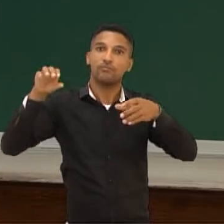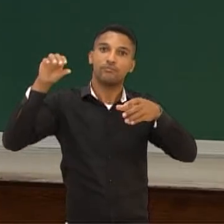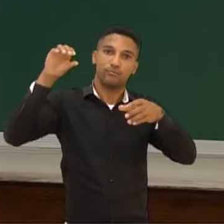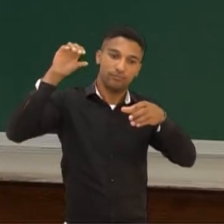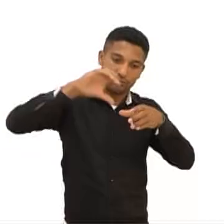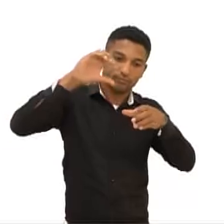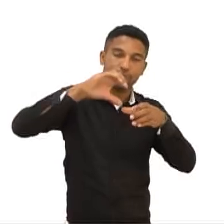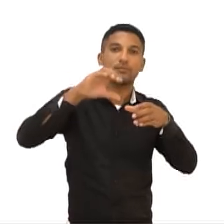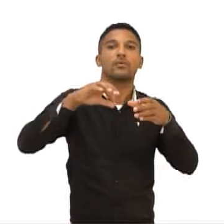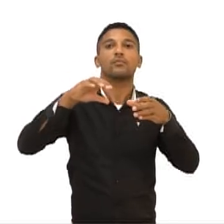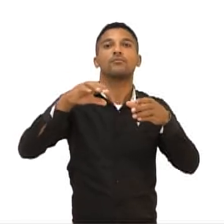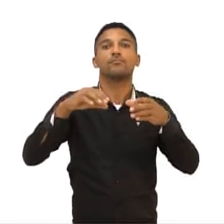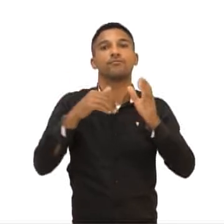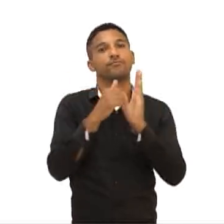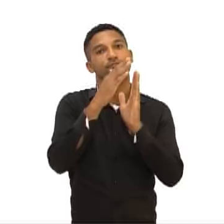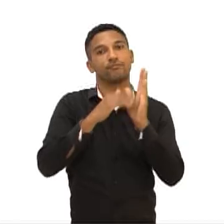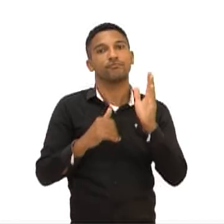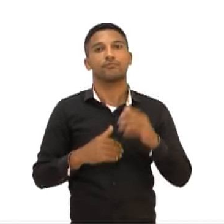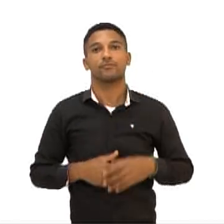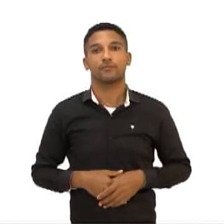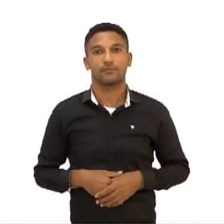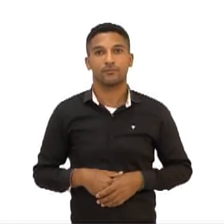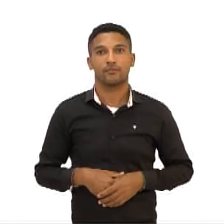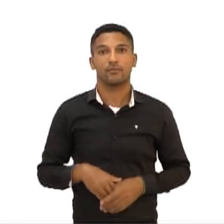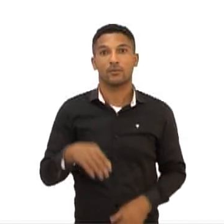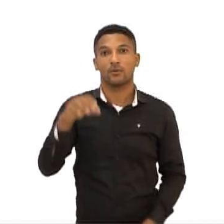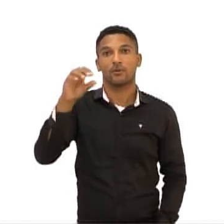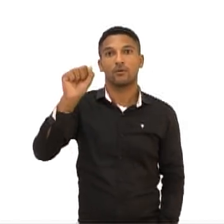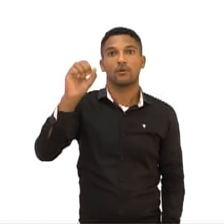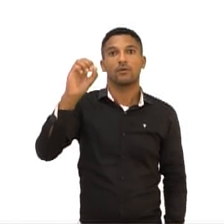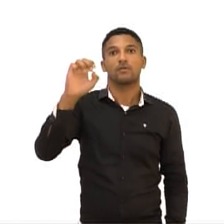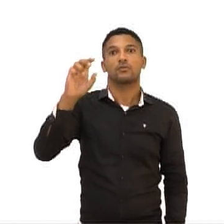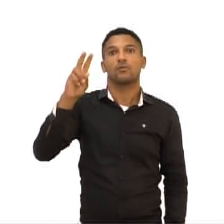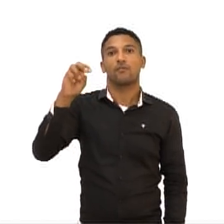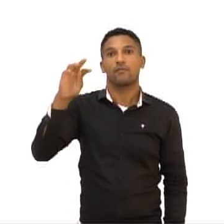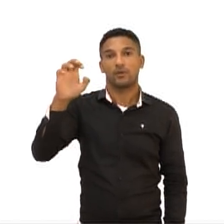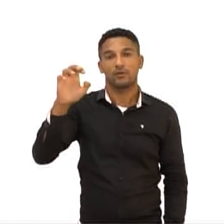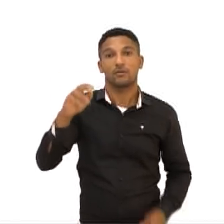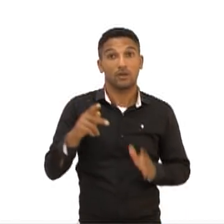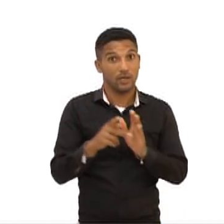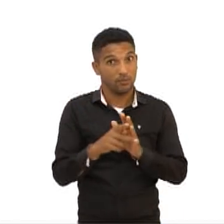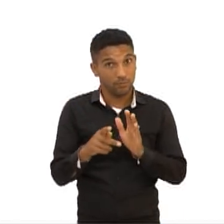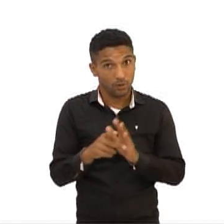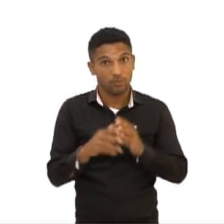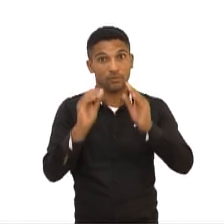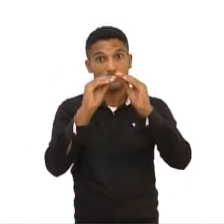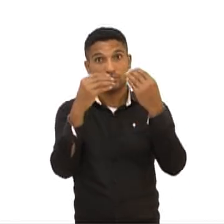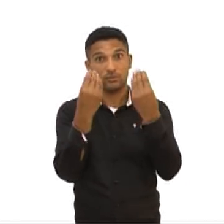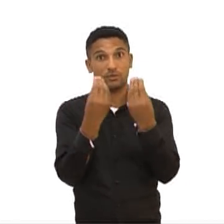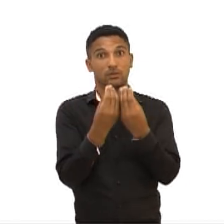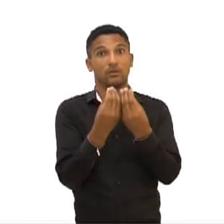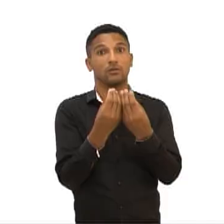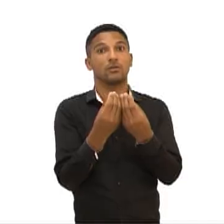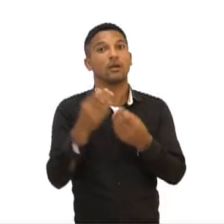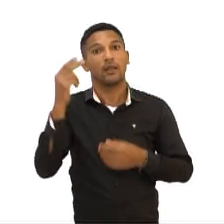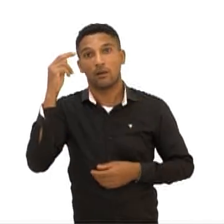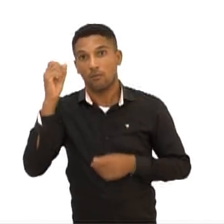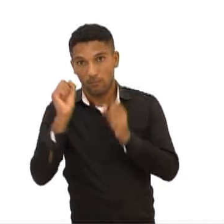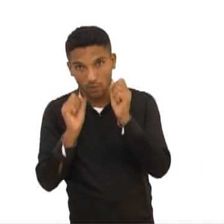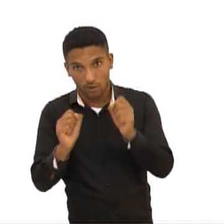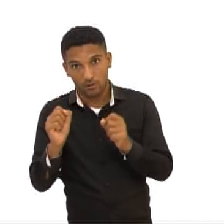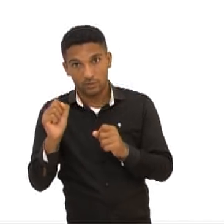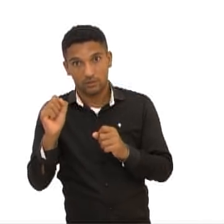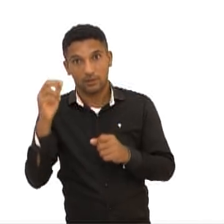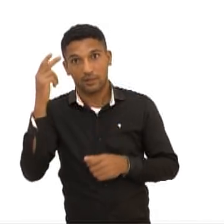Então, o que são solventes? Letra A. São substâncias corantes, podem ser naturais ou químicos. Letra